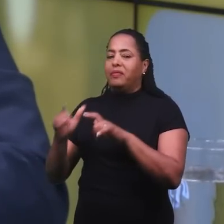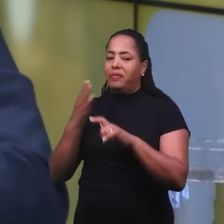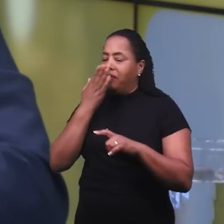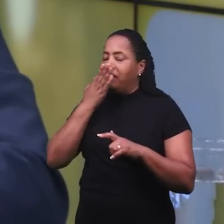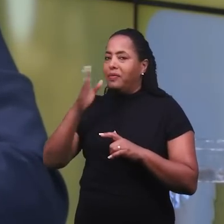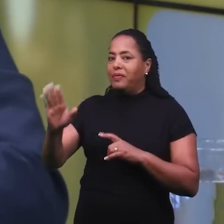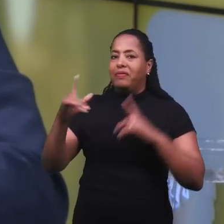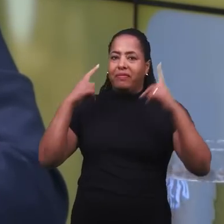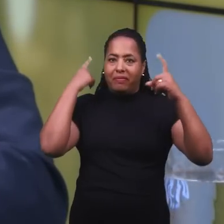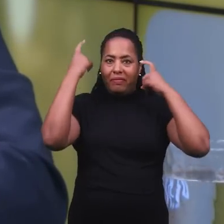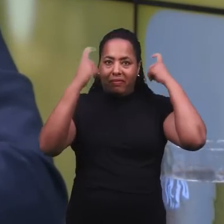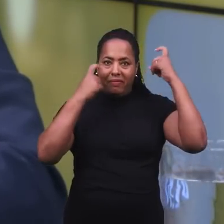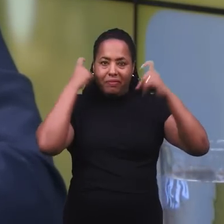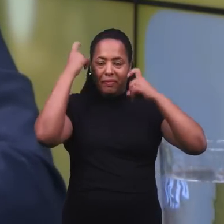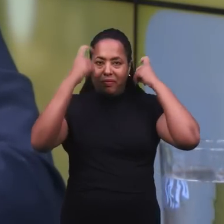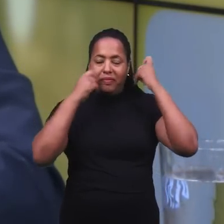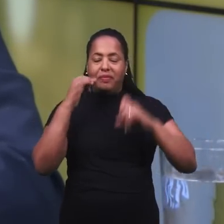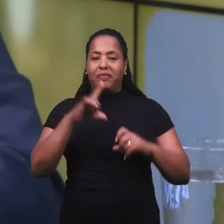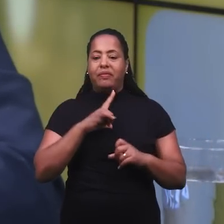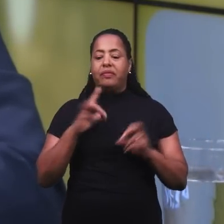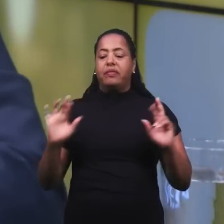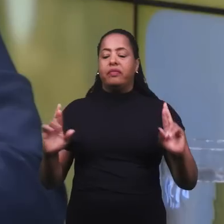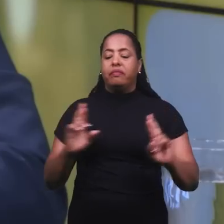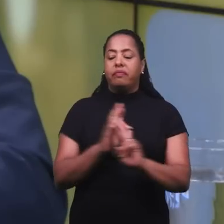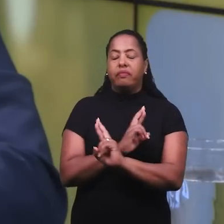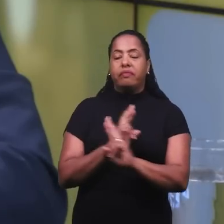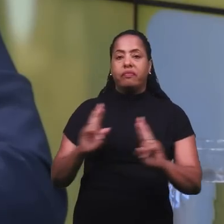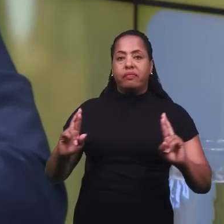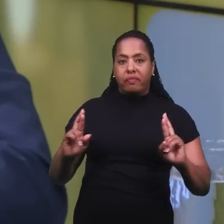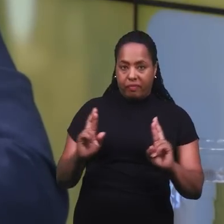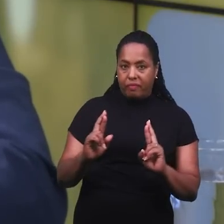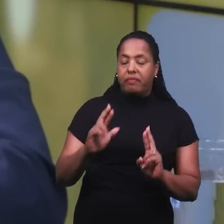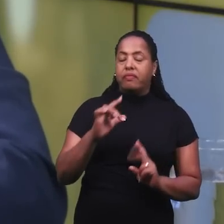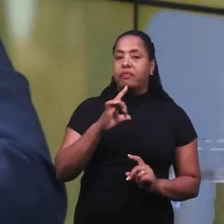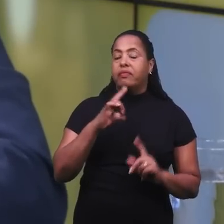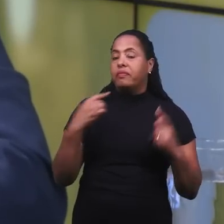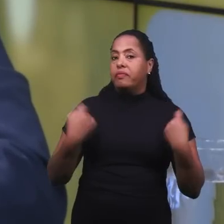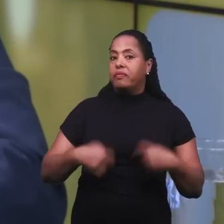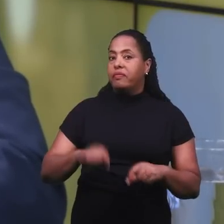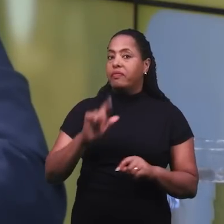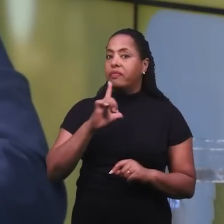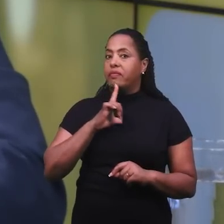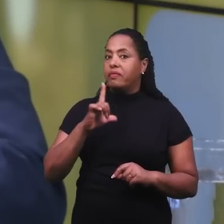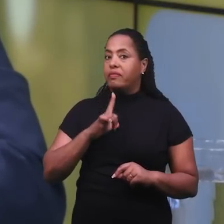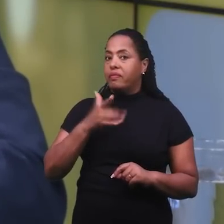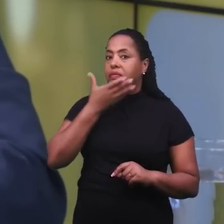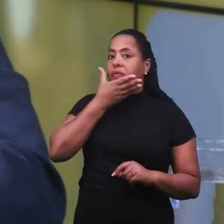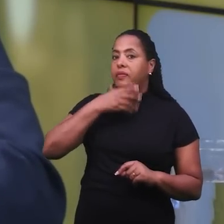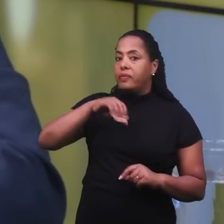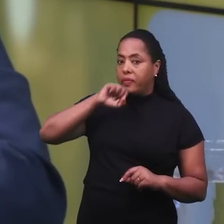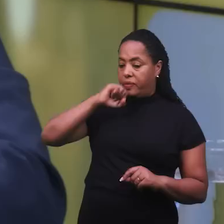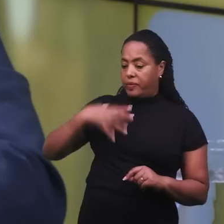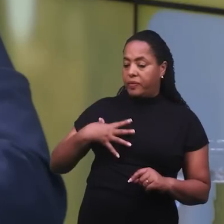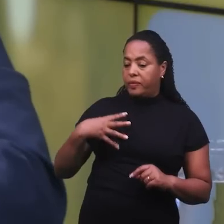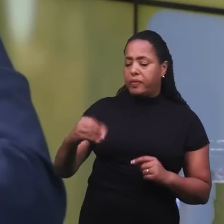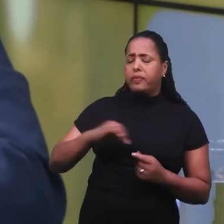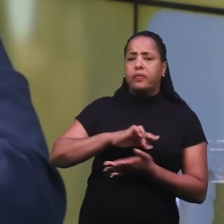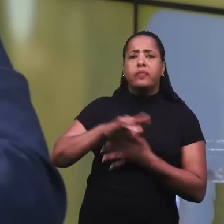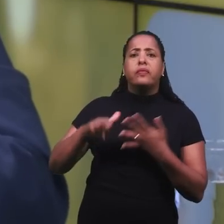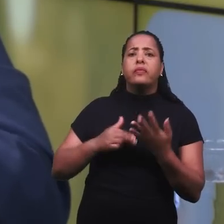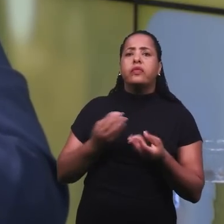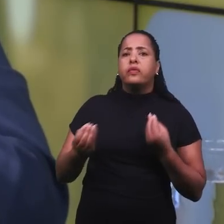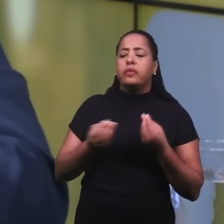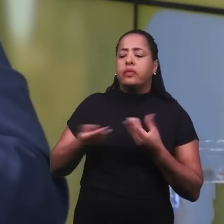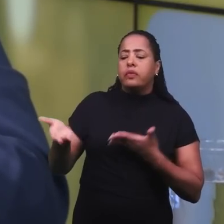uma preocupação com a relação que teria que existir entre pais e filhos. Como é que os